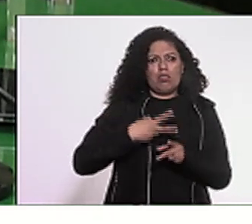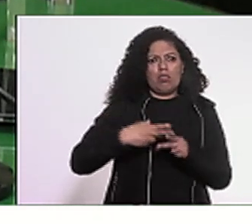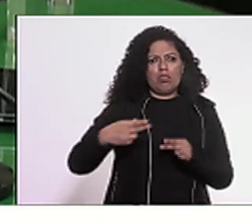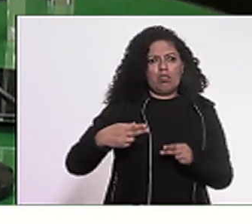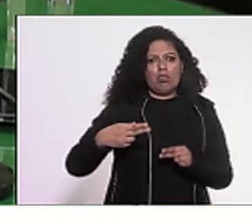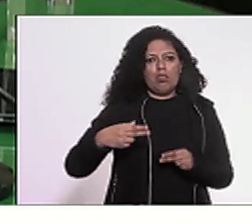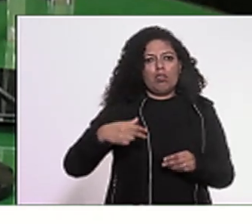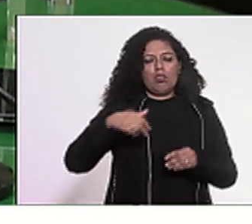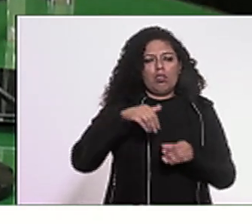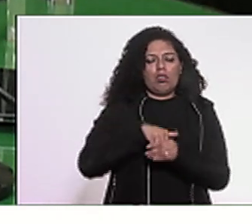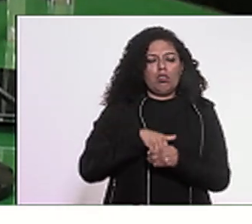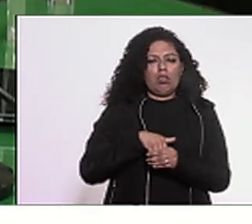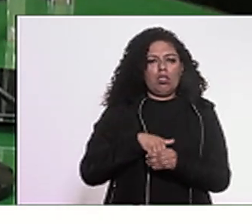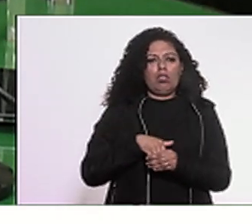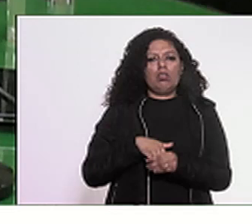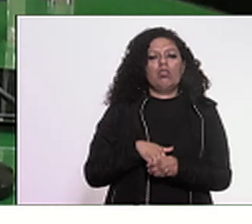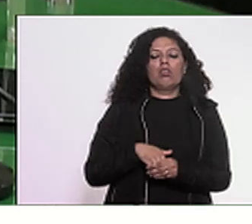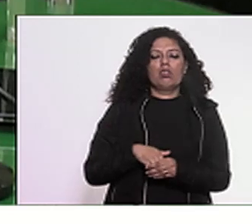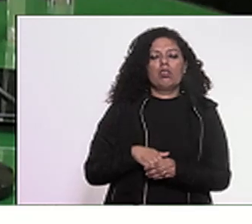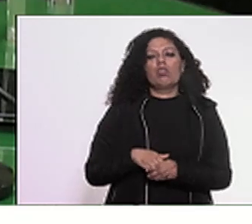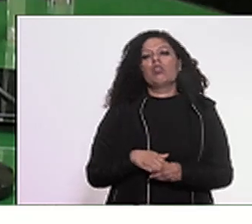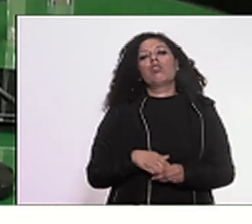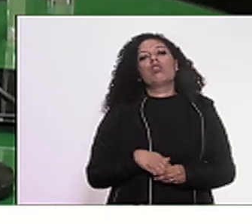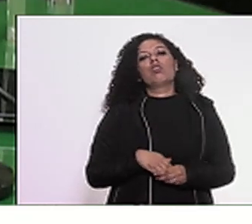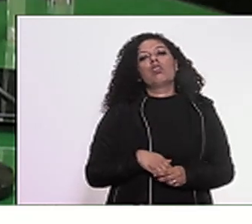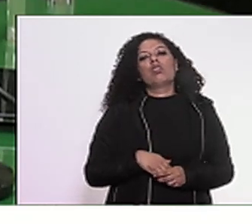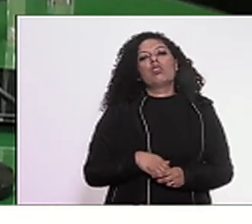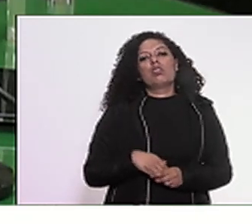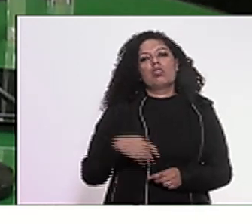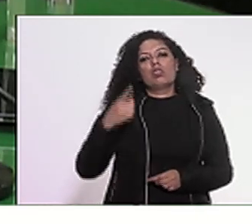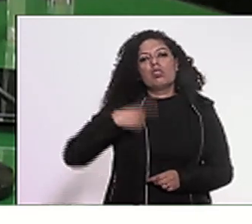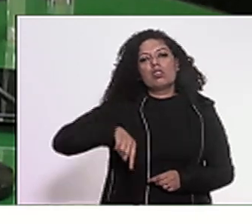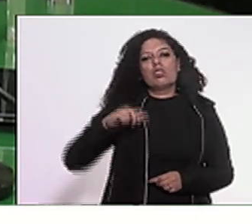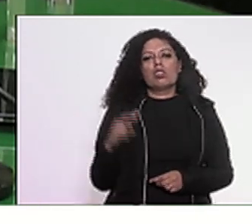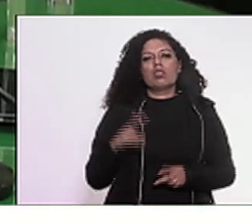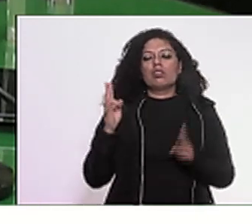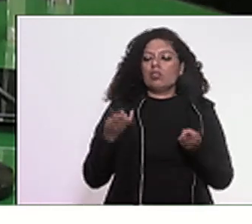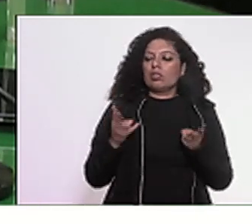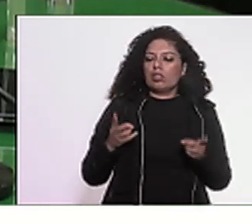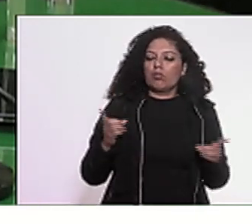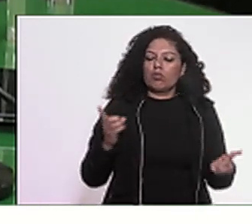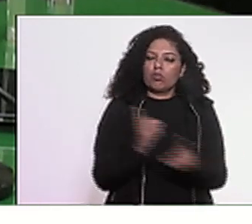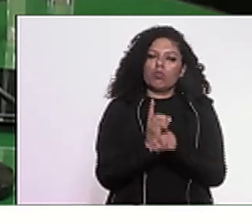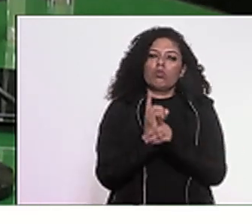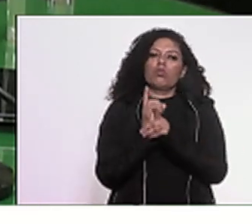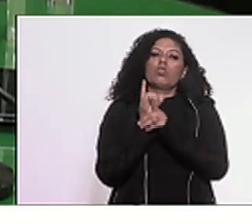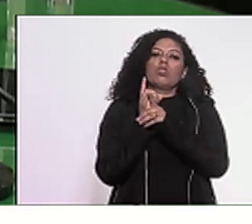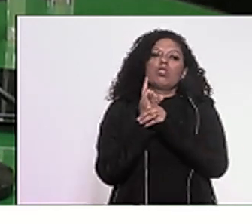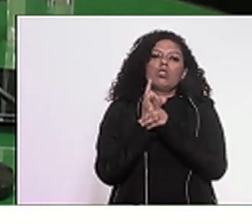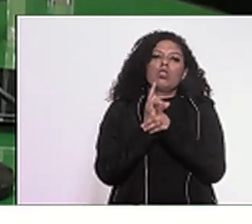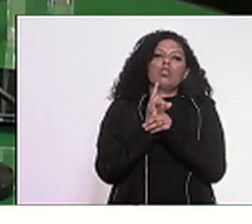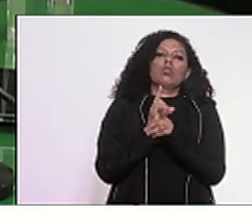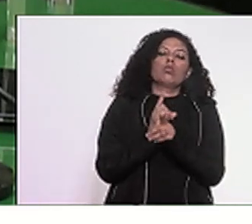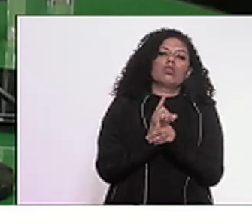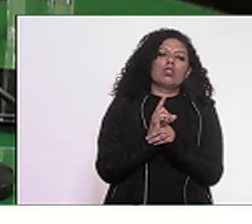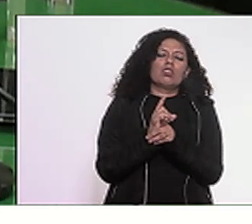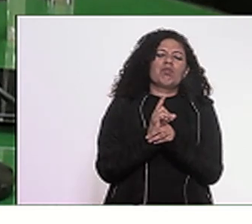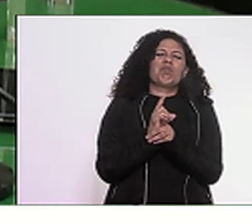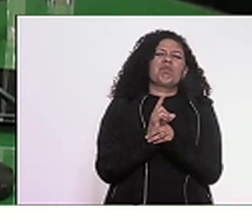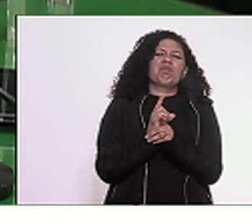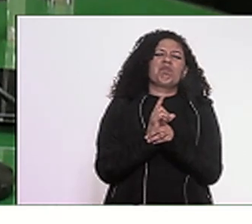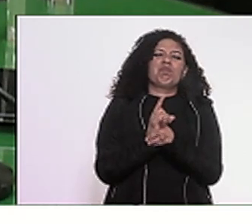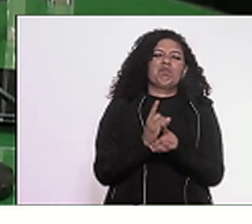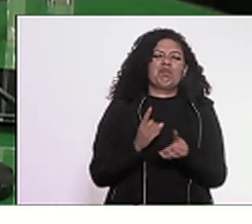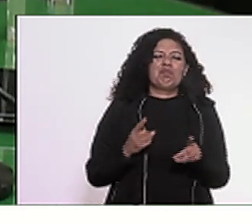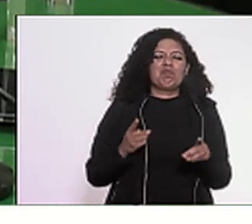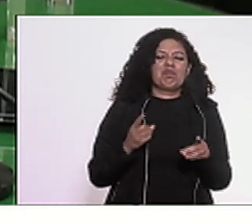que eu tenho pela senhora, né? A gente sempre se esbarra nas lutas ali nos corredores